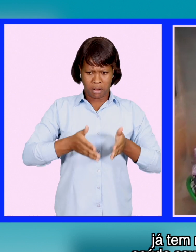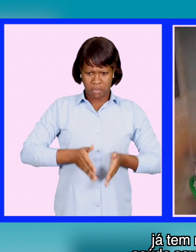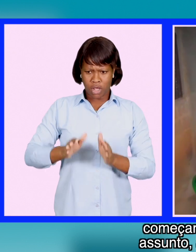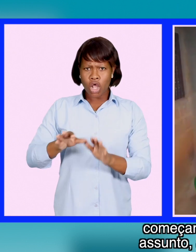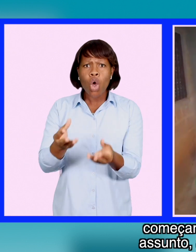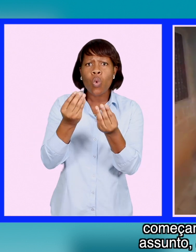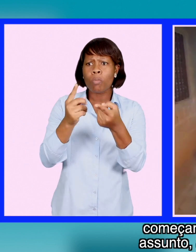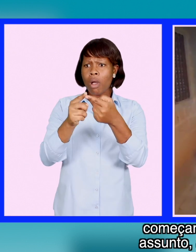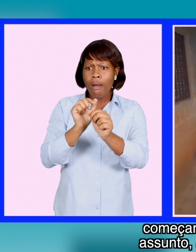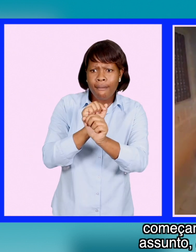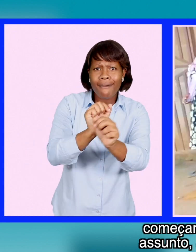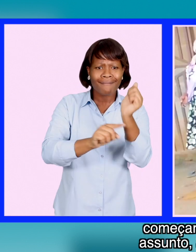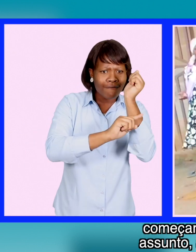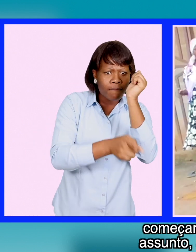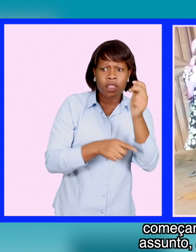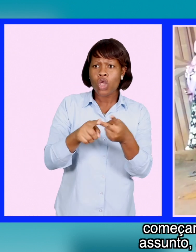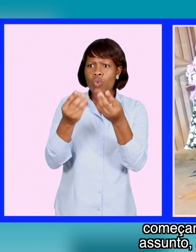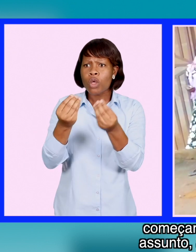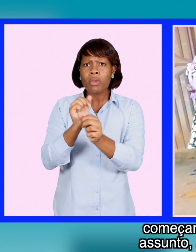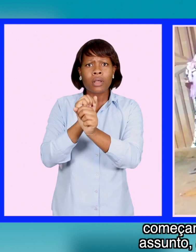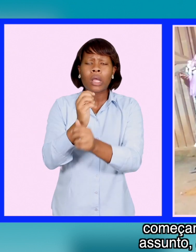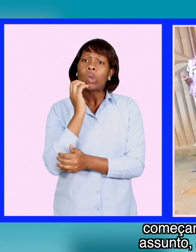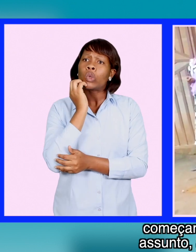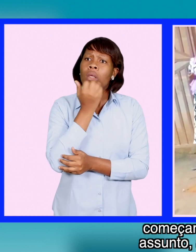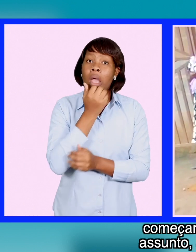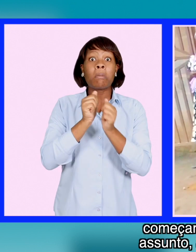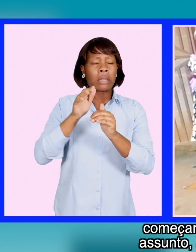começaram a aprender sobre o assunto após se tornarem mães.